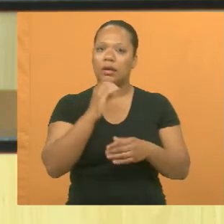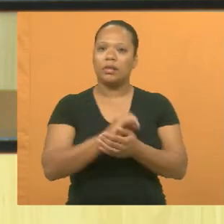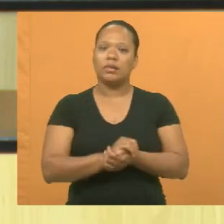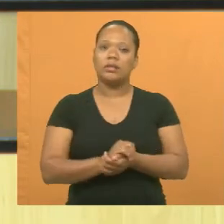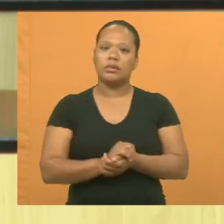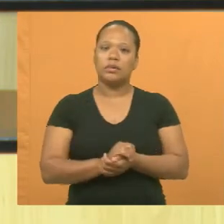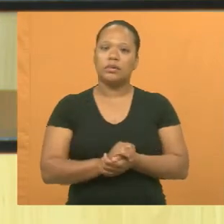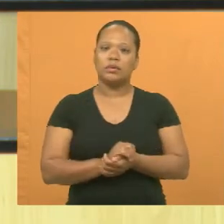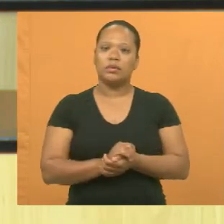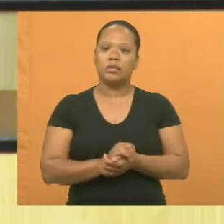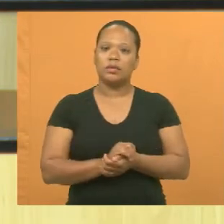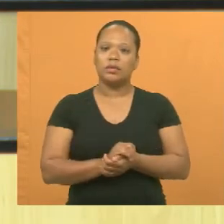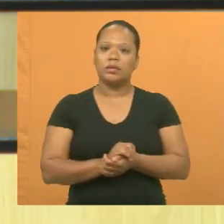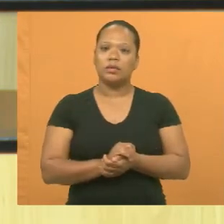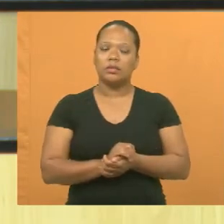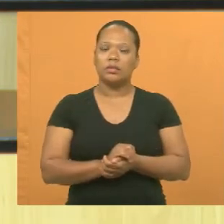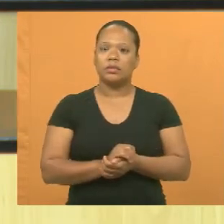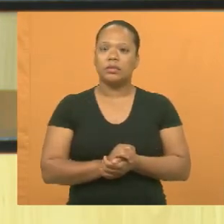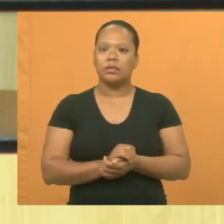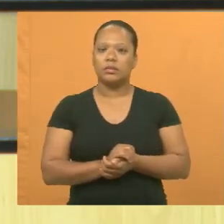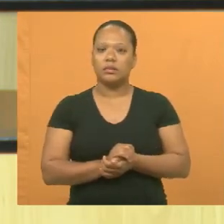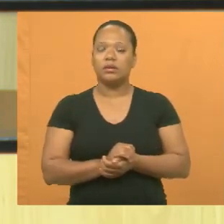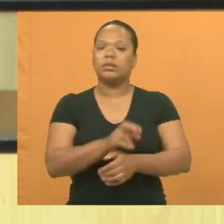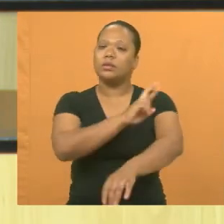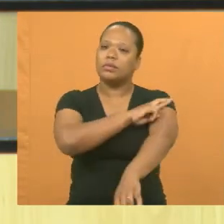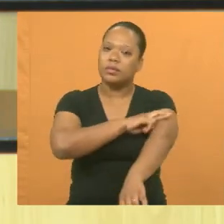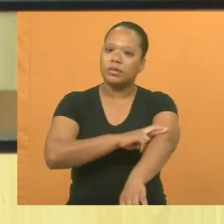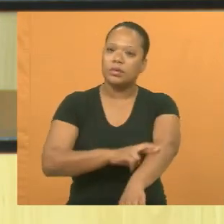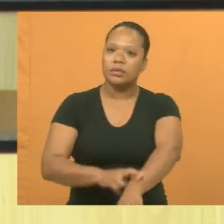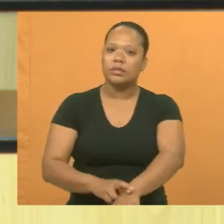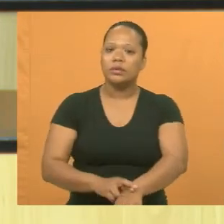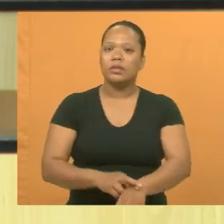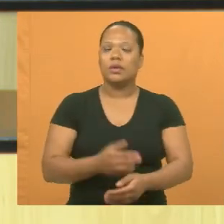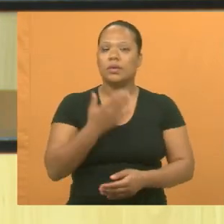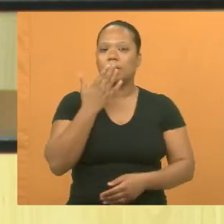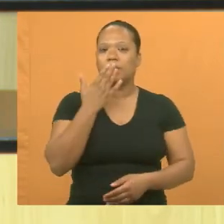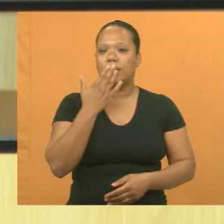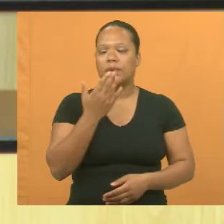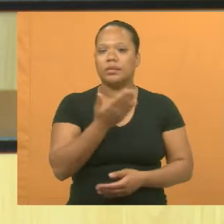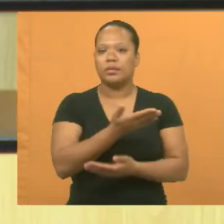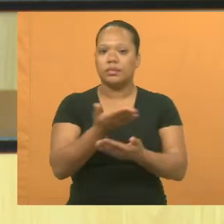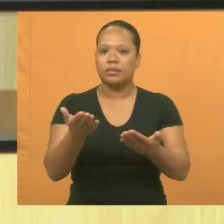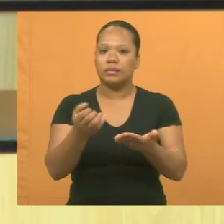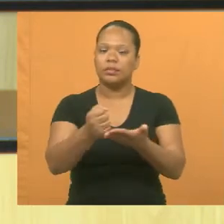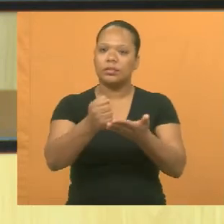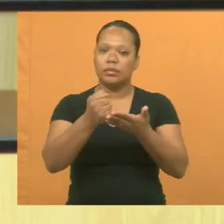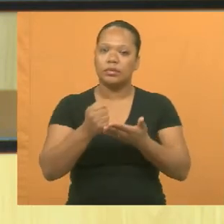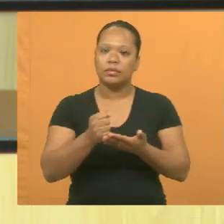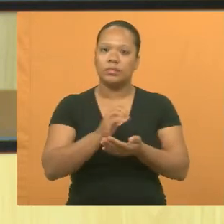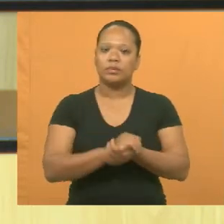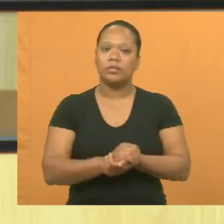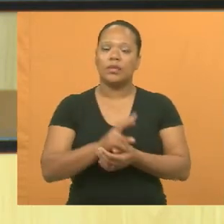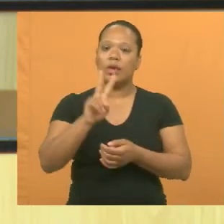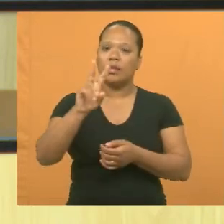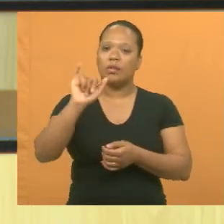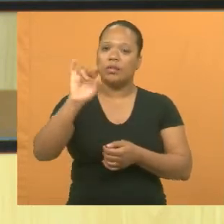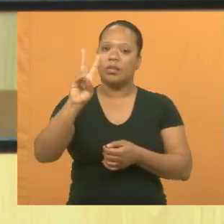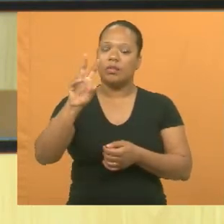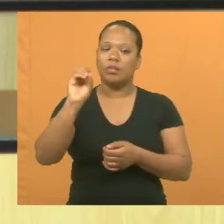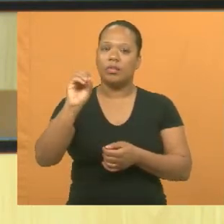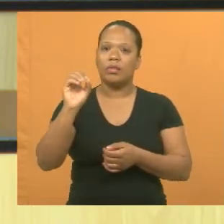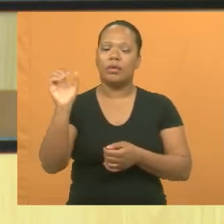desta solicitação. Ao fim, muito respeitosamente, recorremos à compreensão e aos préstimos da Vivo S.A.